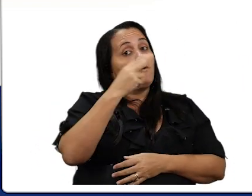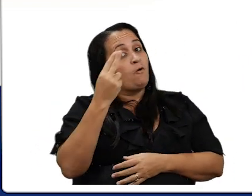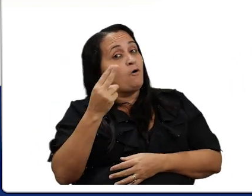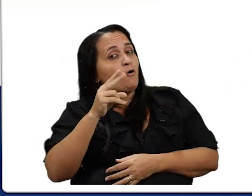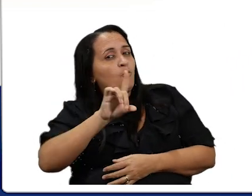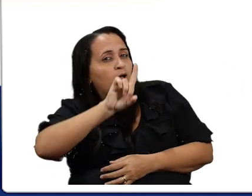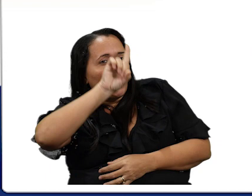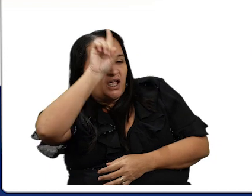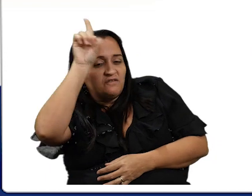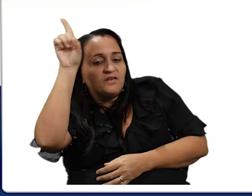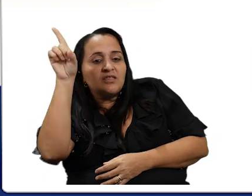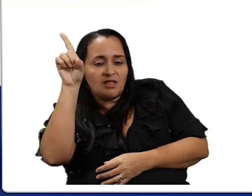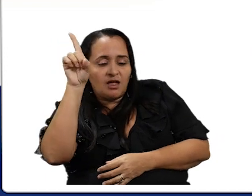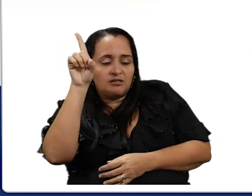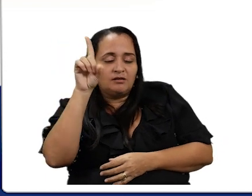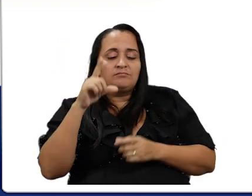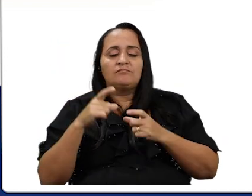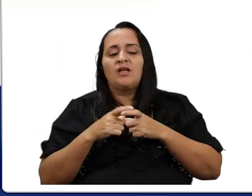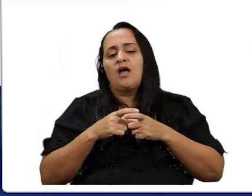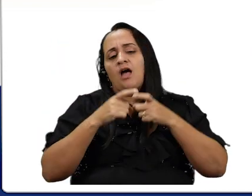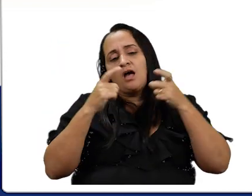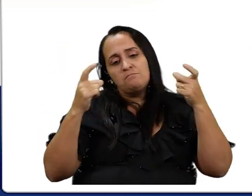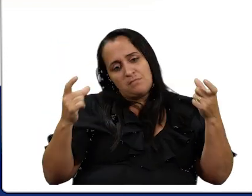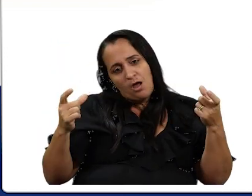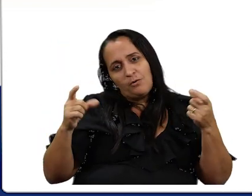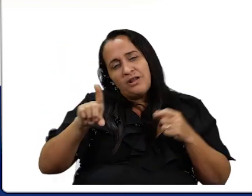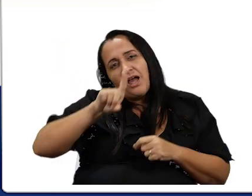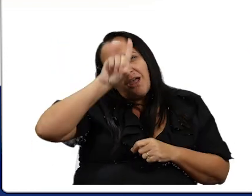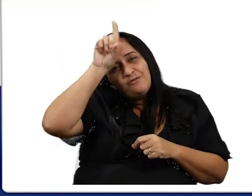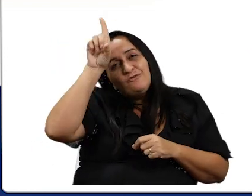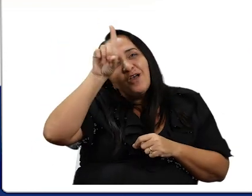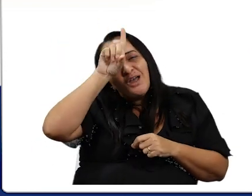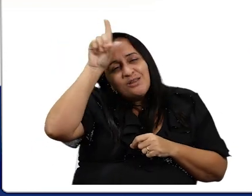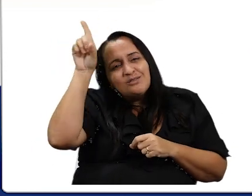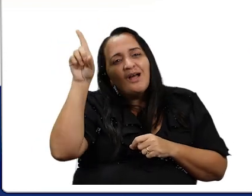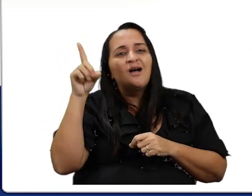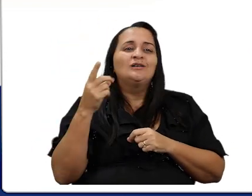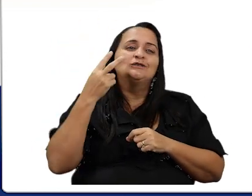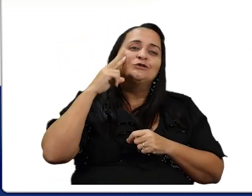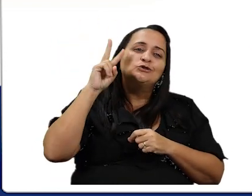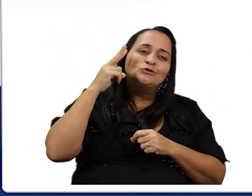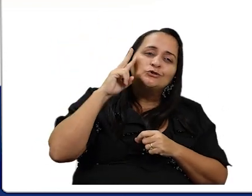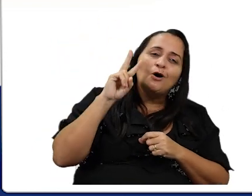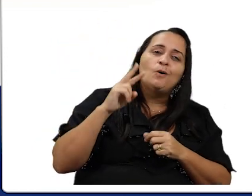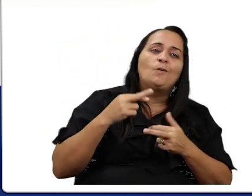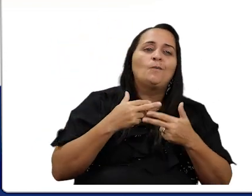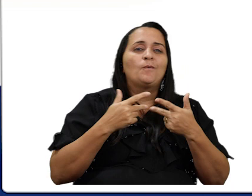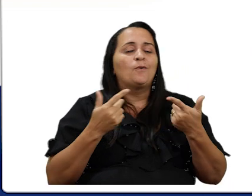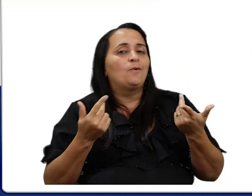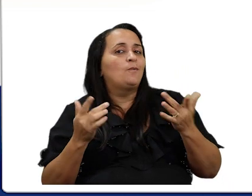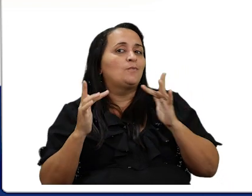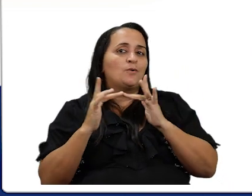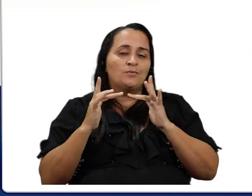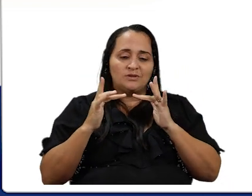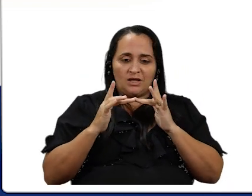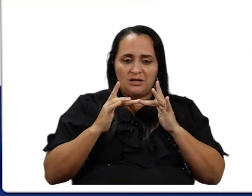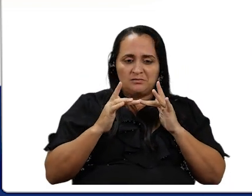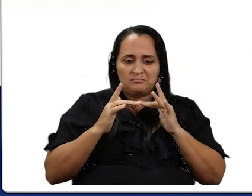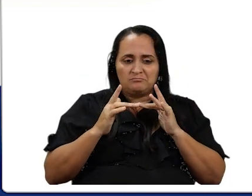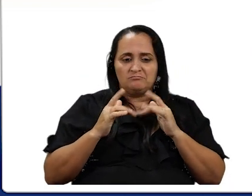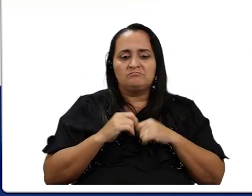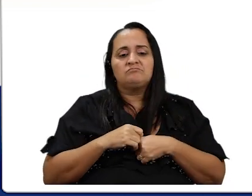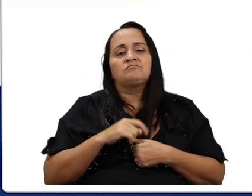A maioria dos textos são histórias inventadas, são aqueles que a gente tem mais contato.